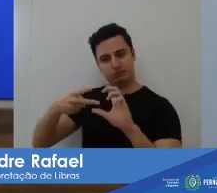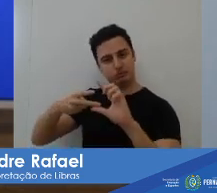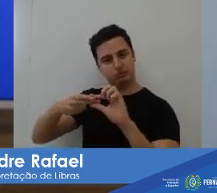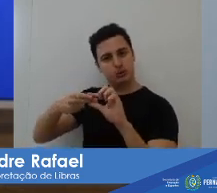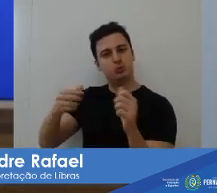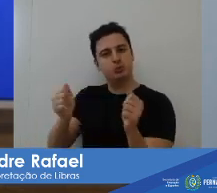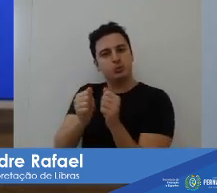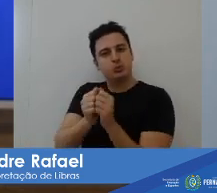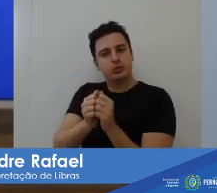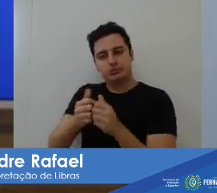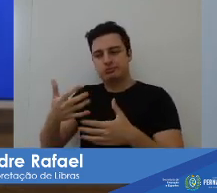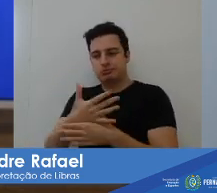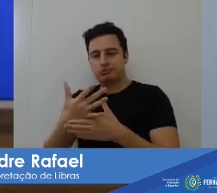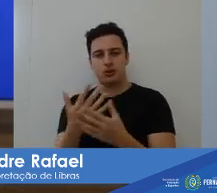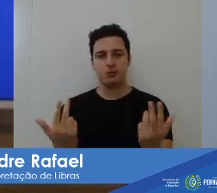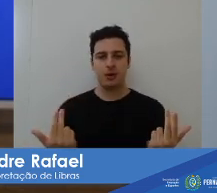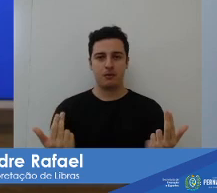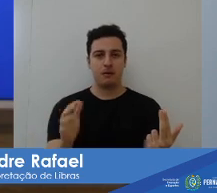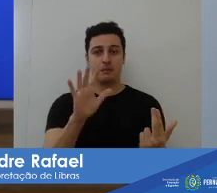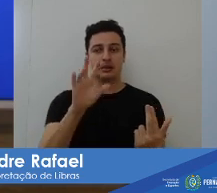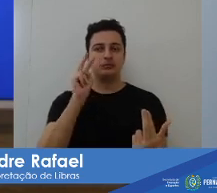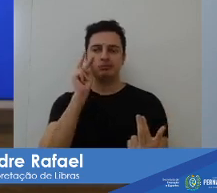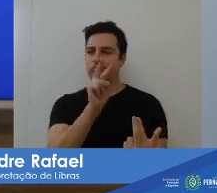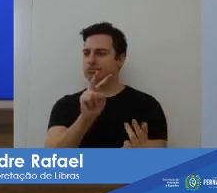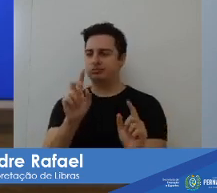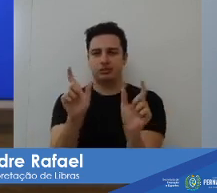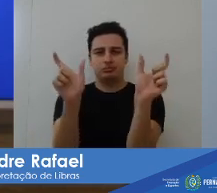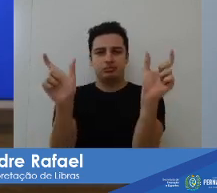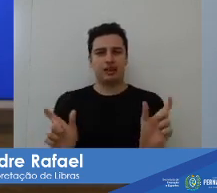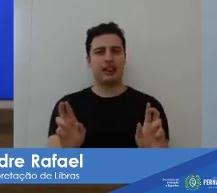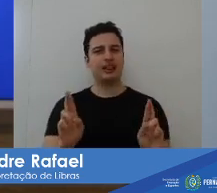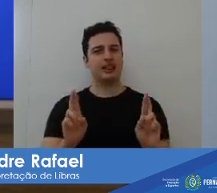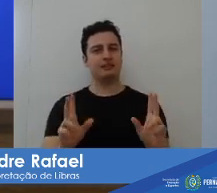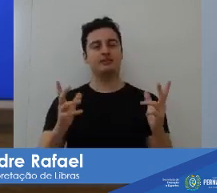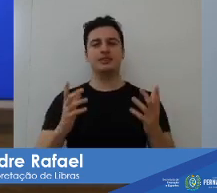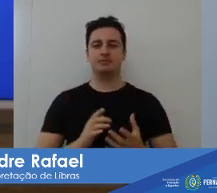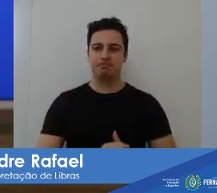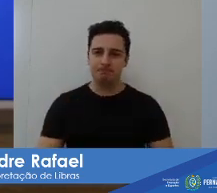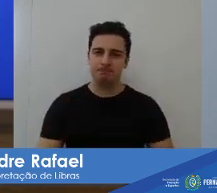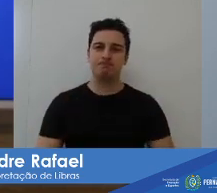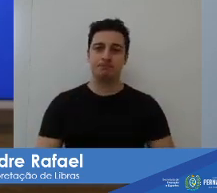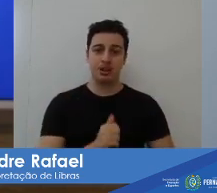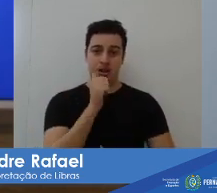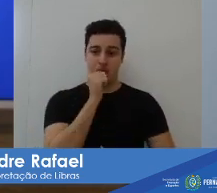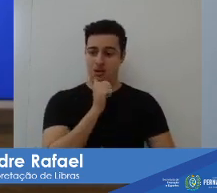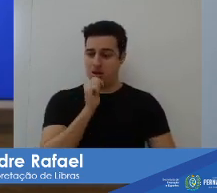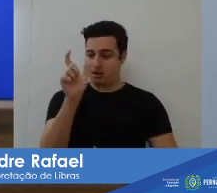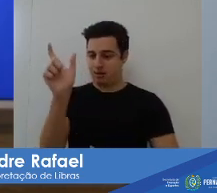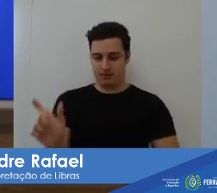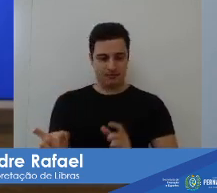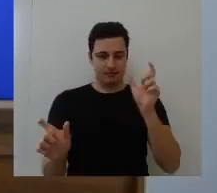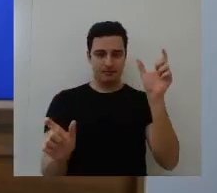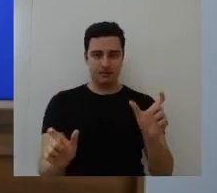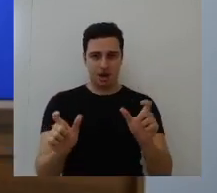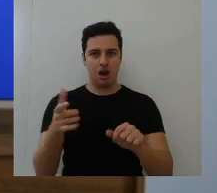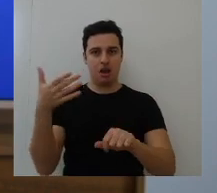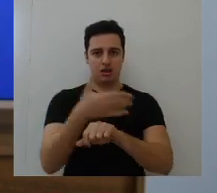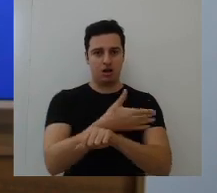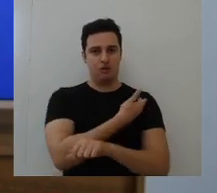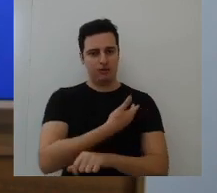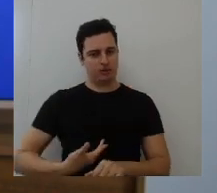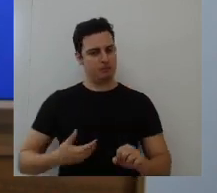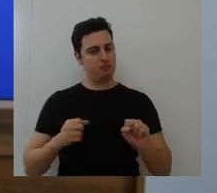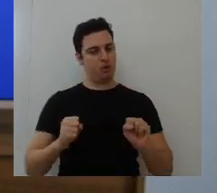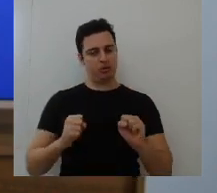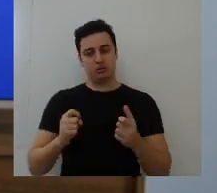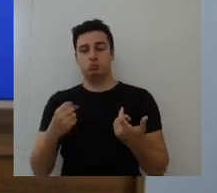visão totalmente diferente com relação à participação da mulher na vida pública. Nós vamos ver a partir